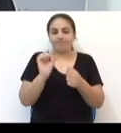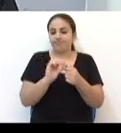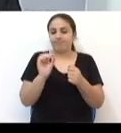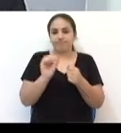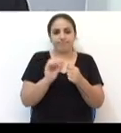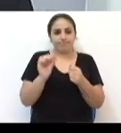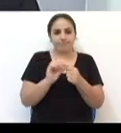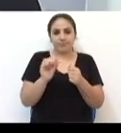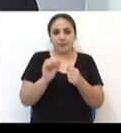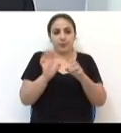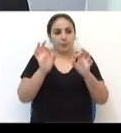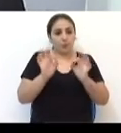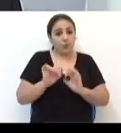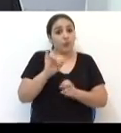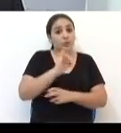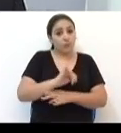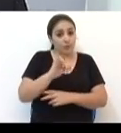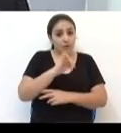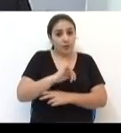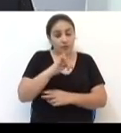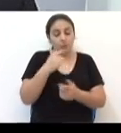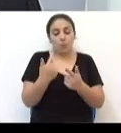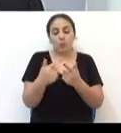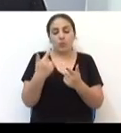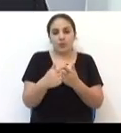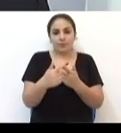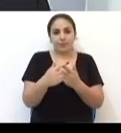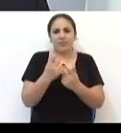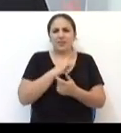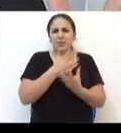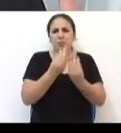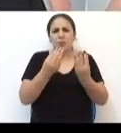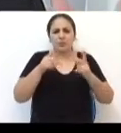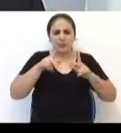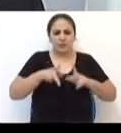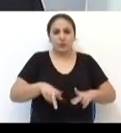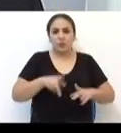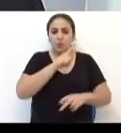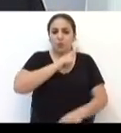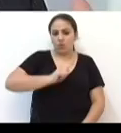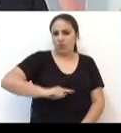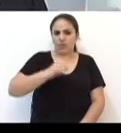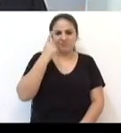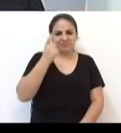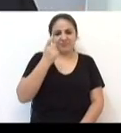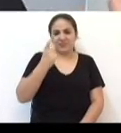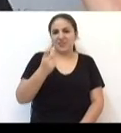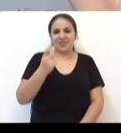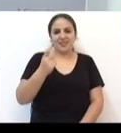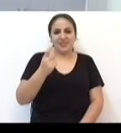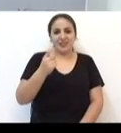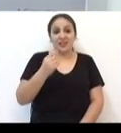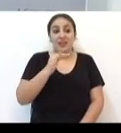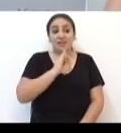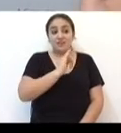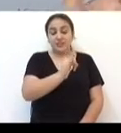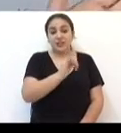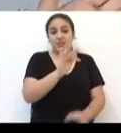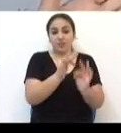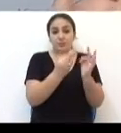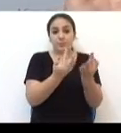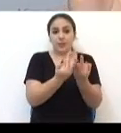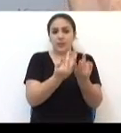Não o fizeram. Projeto importante. Por quê? Tem muitas pessoas, o governo não interessa informar as